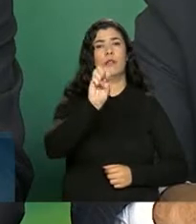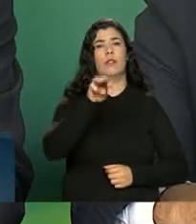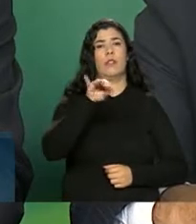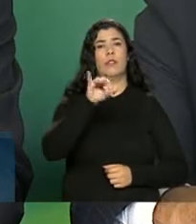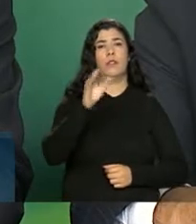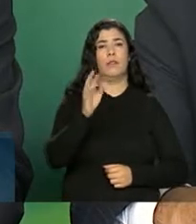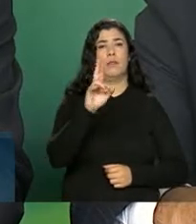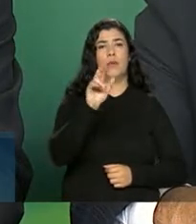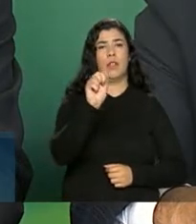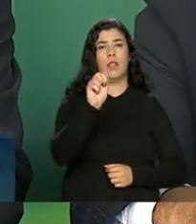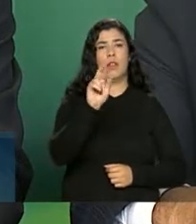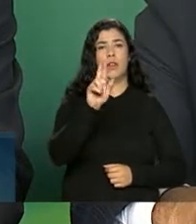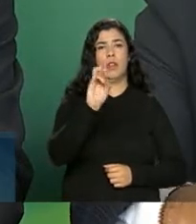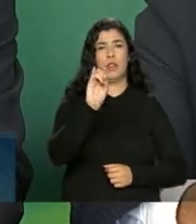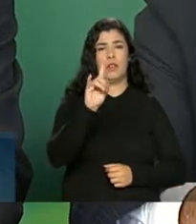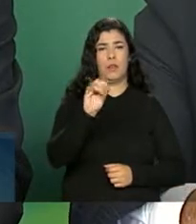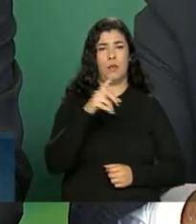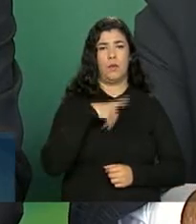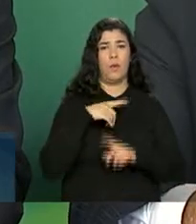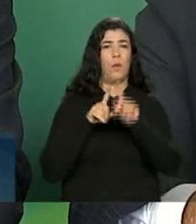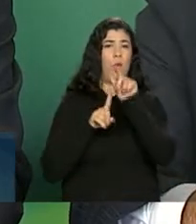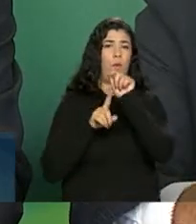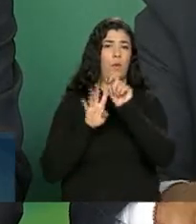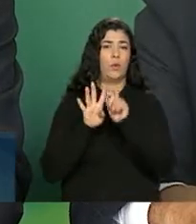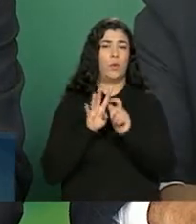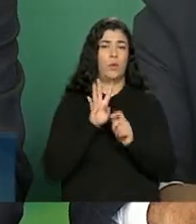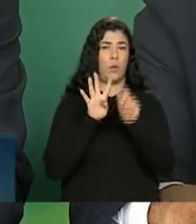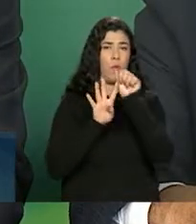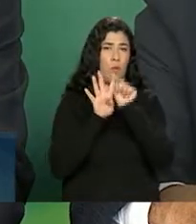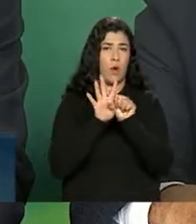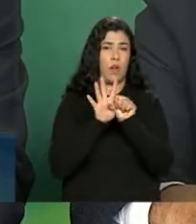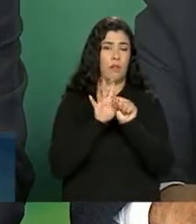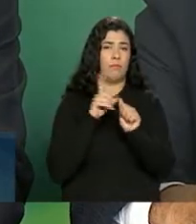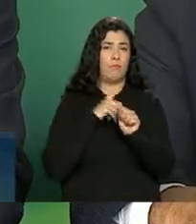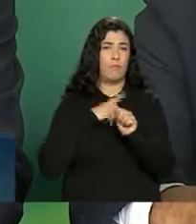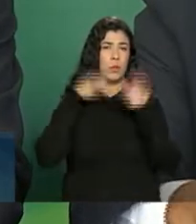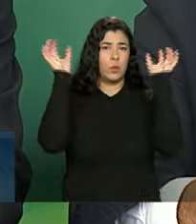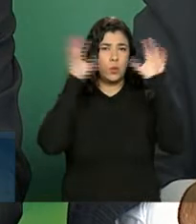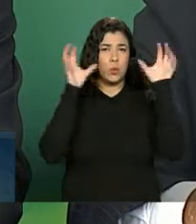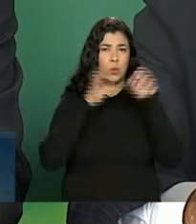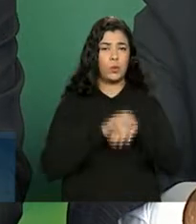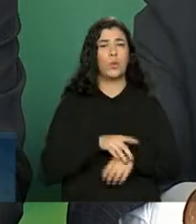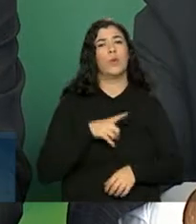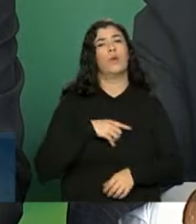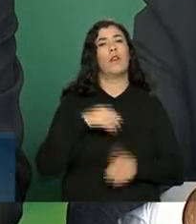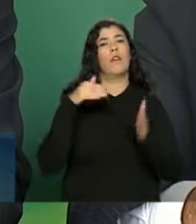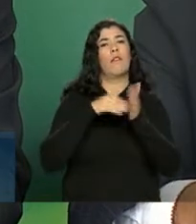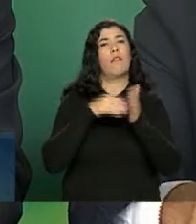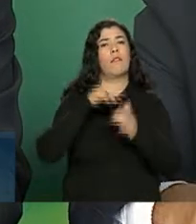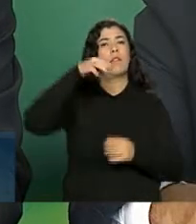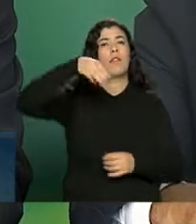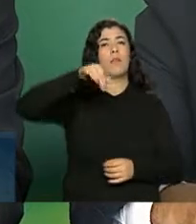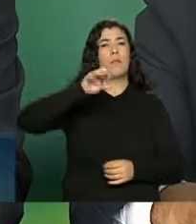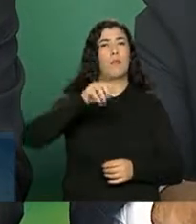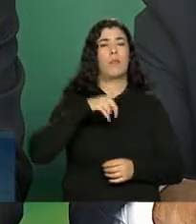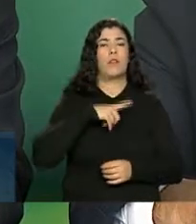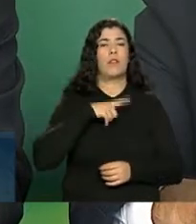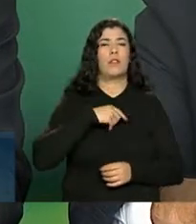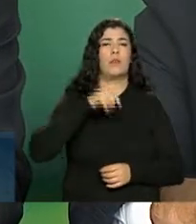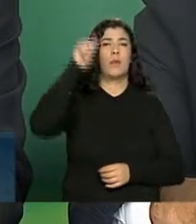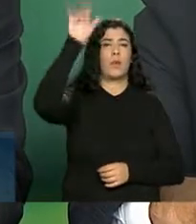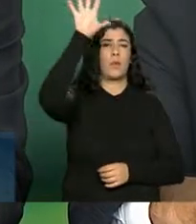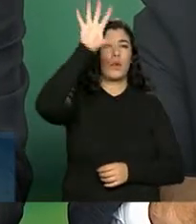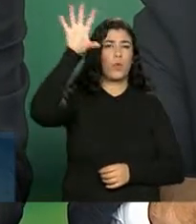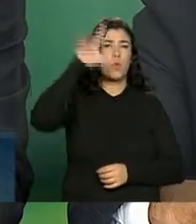até maio os meses quatro meses mais chuvosos e principalmente do Norte da região